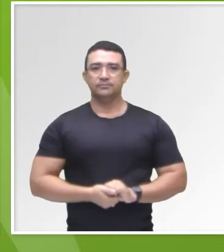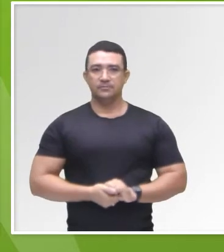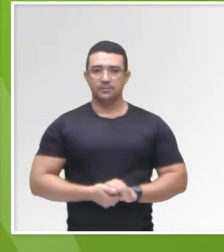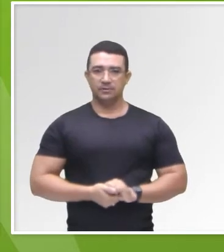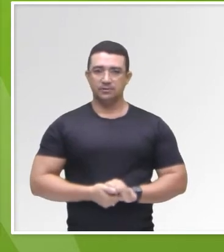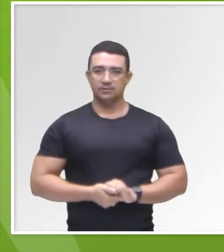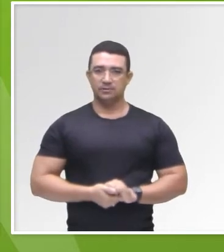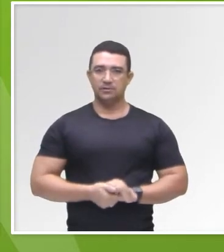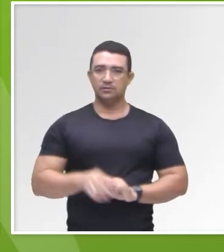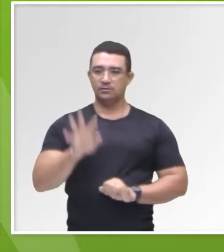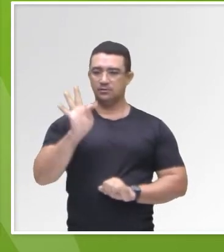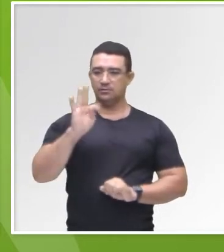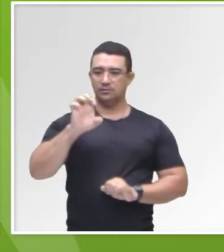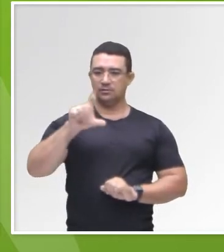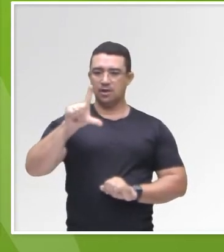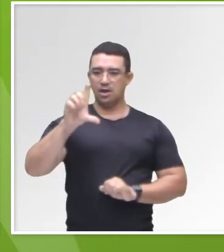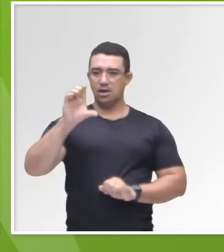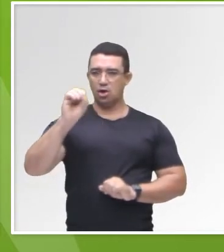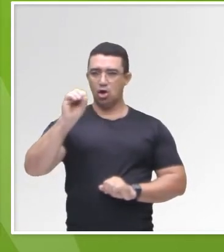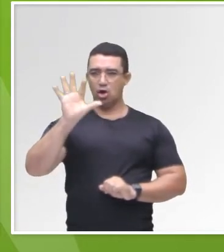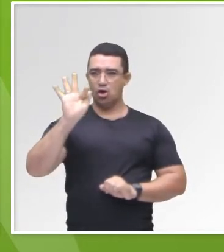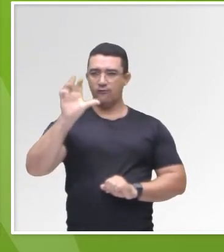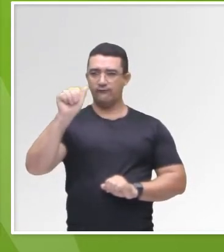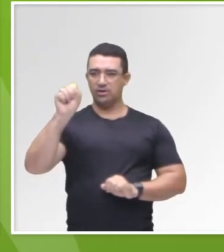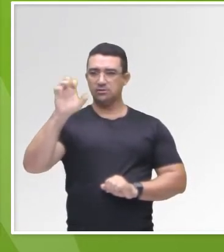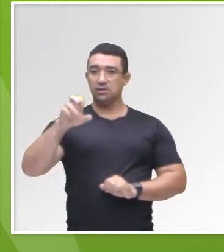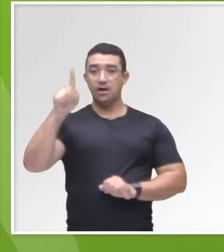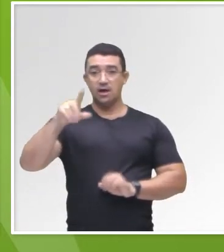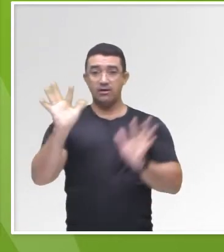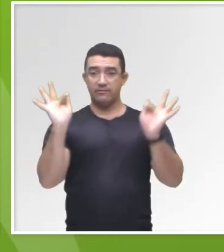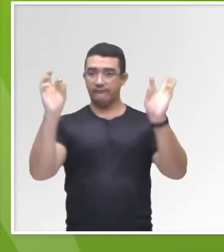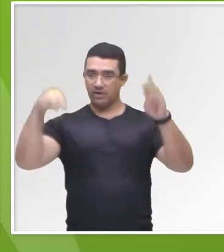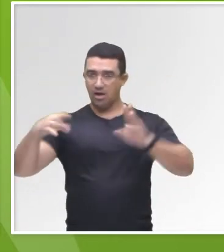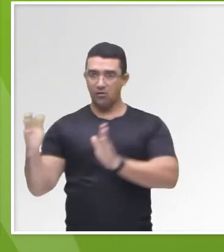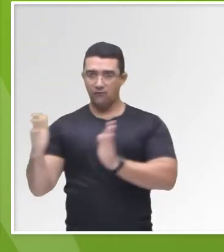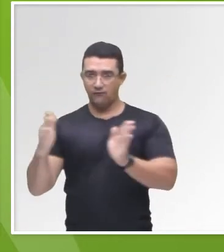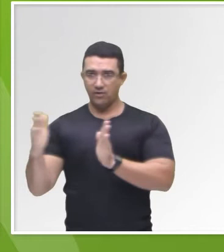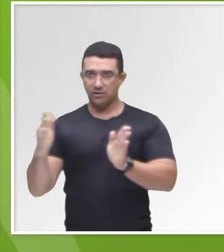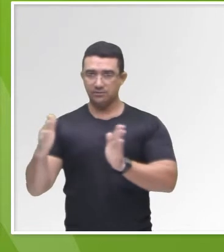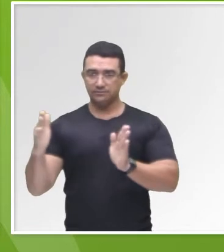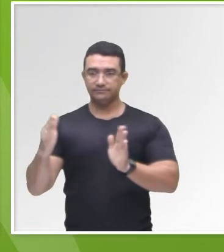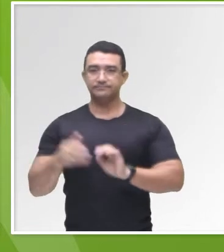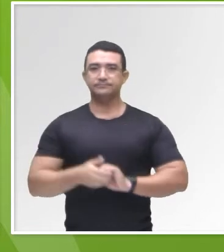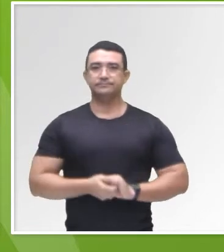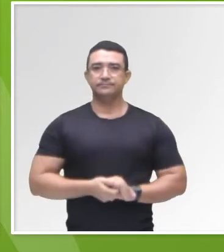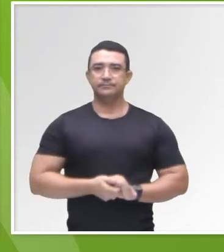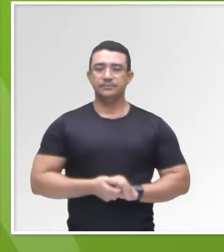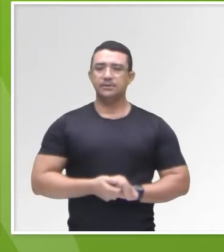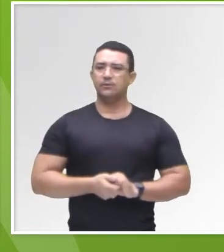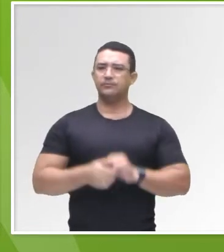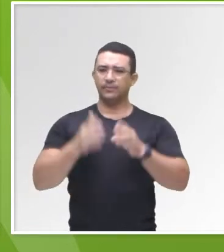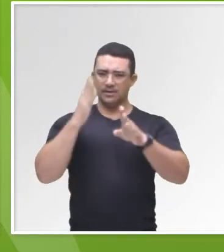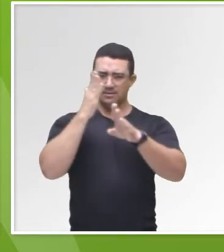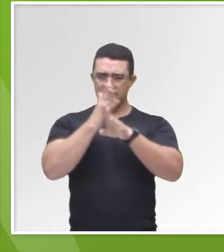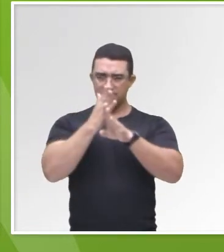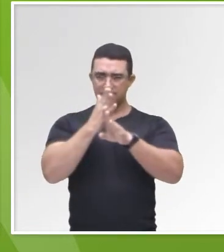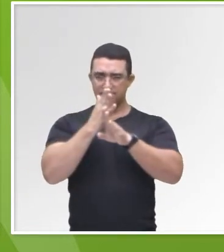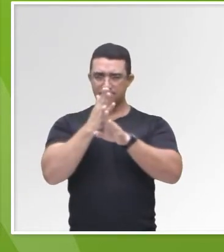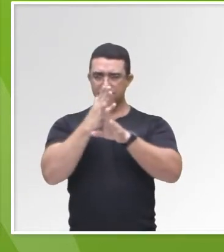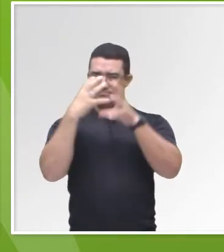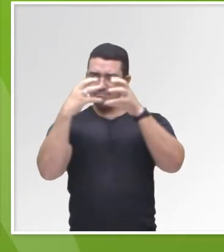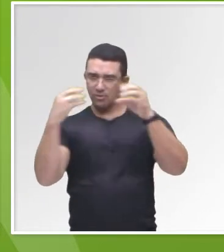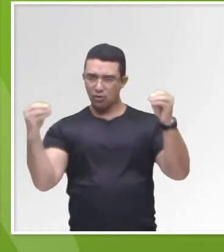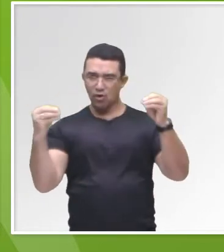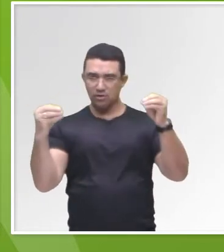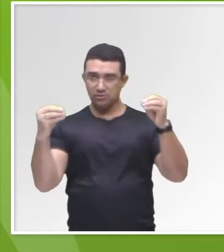é a fase final e termina com a separação das duas células. E essa mitose, ela acontece em algumas etapas